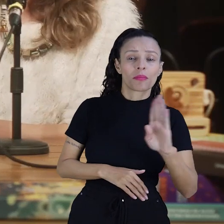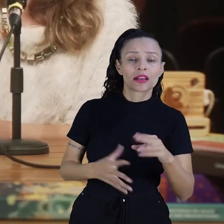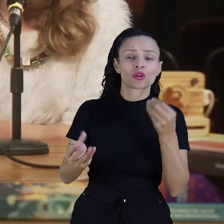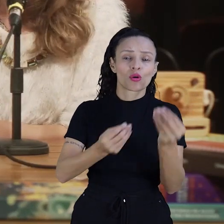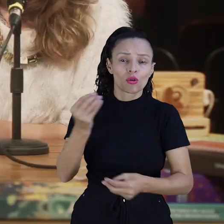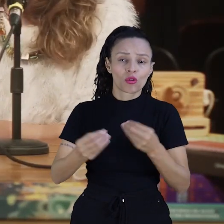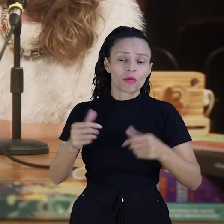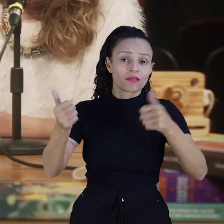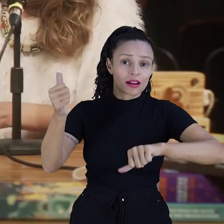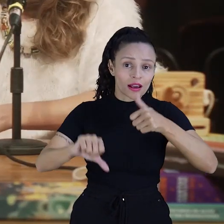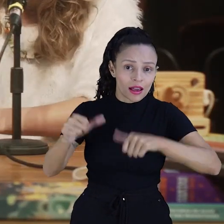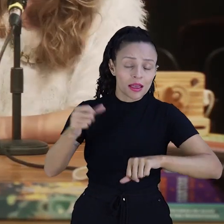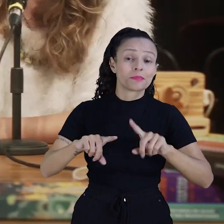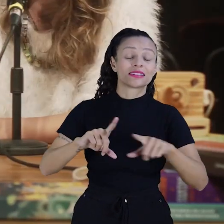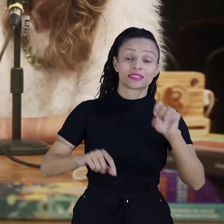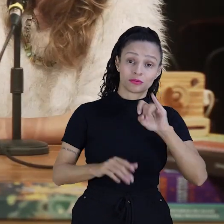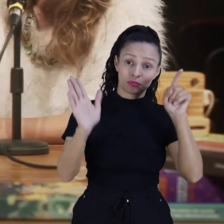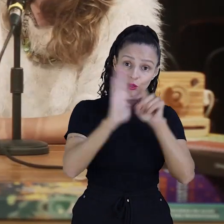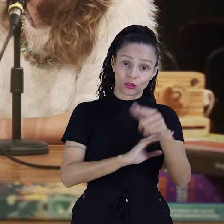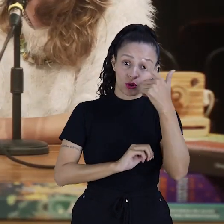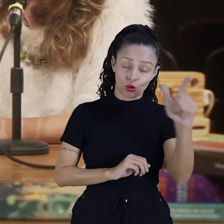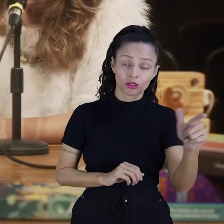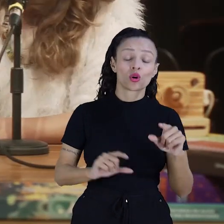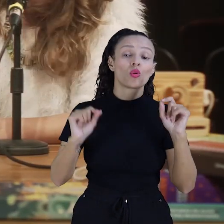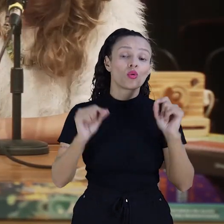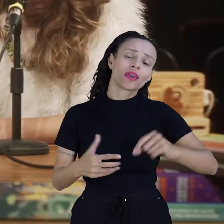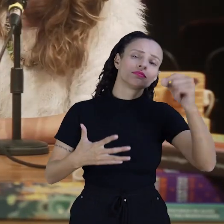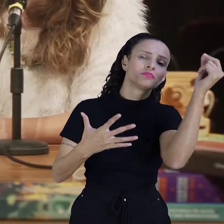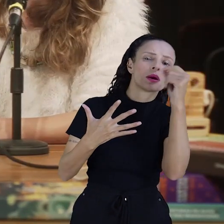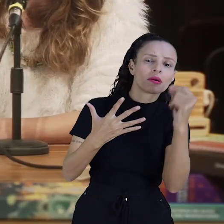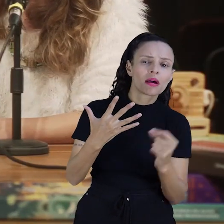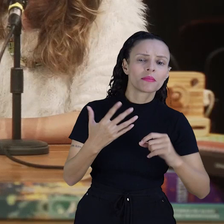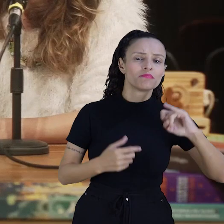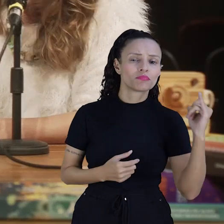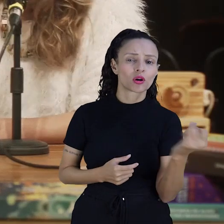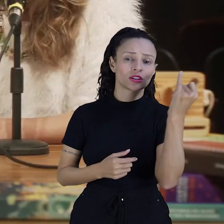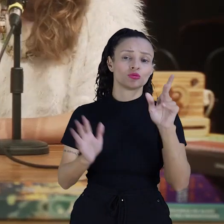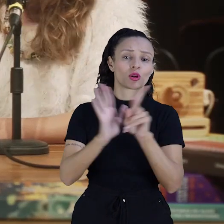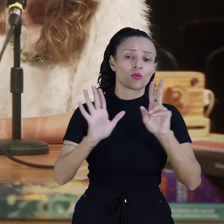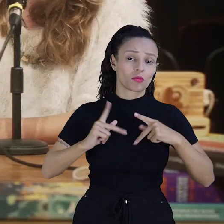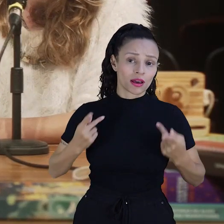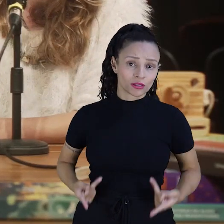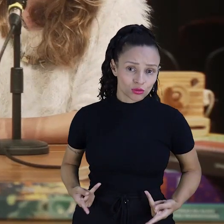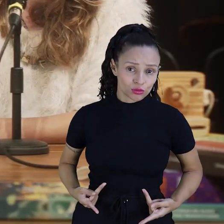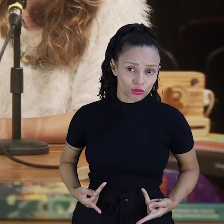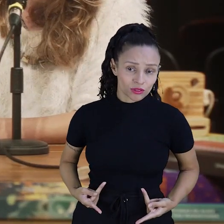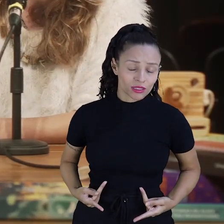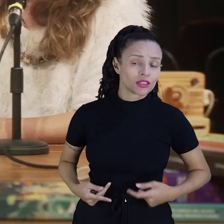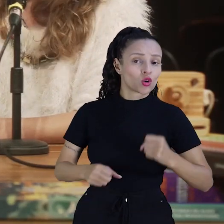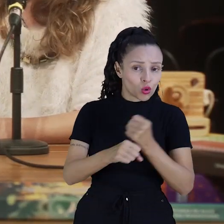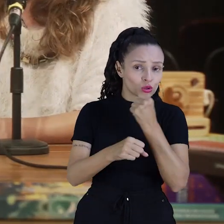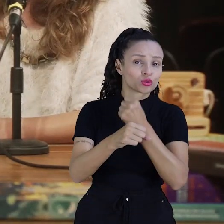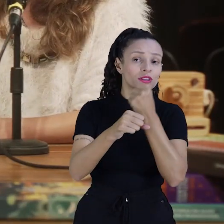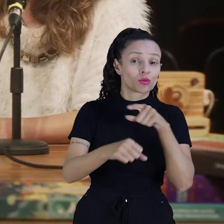forma que eu vou avaliar. Mas se a minha pergunta é outra, de quais são as valências humanas que